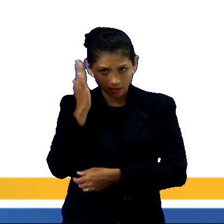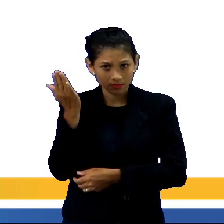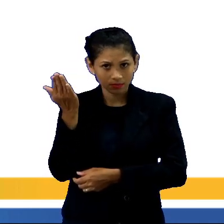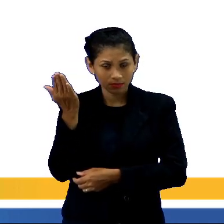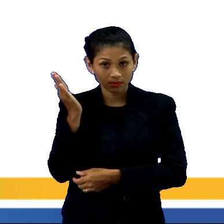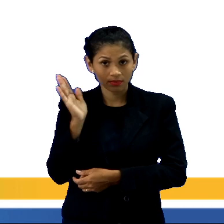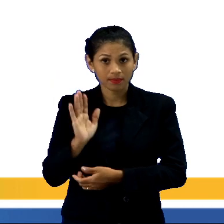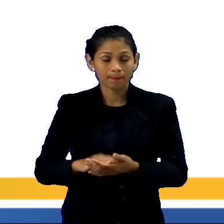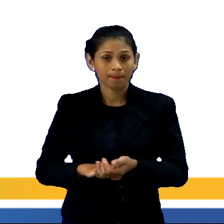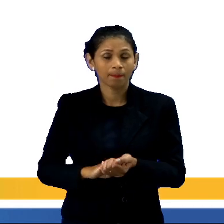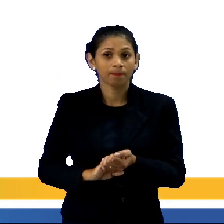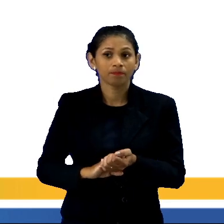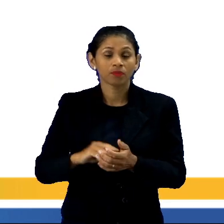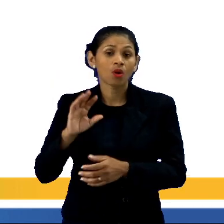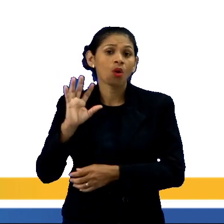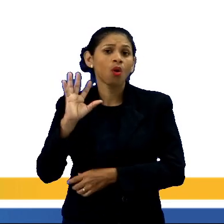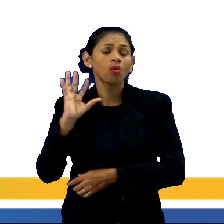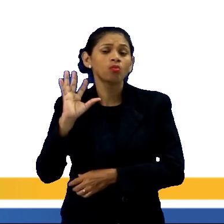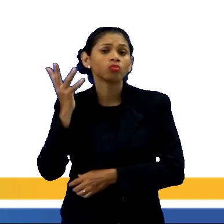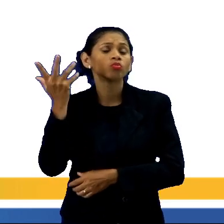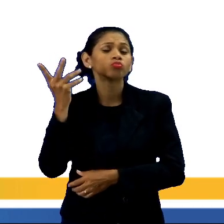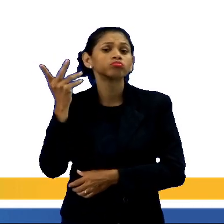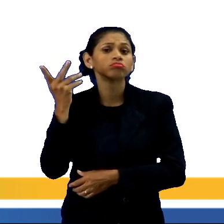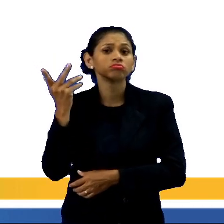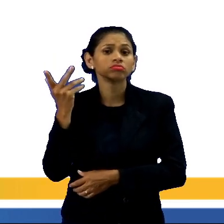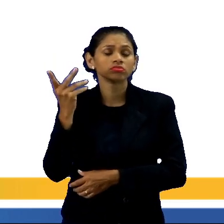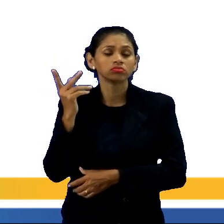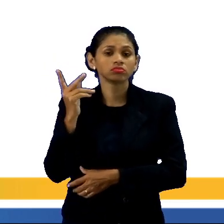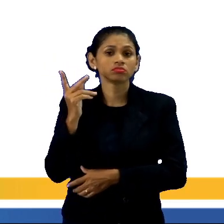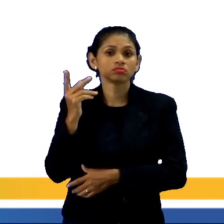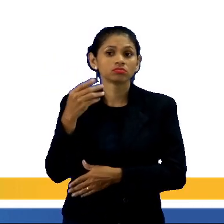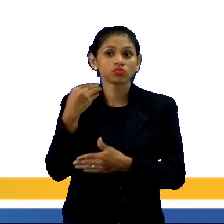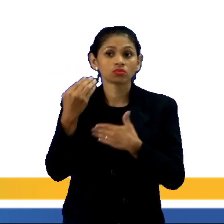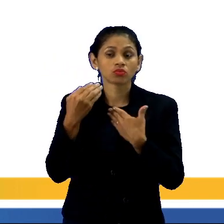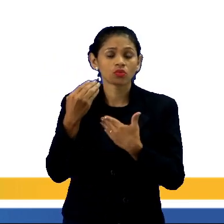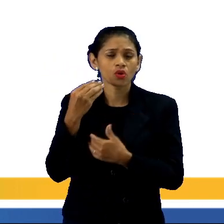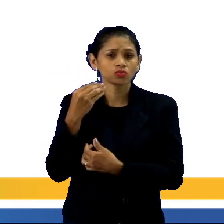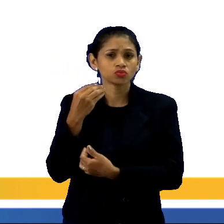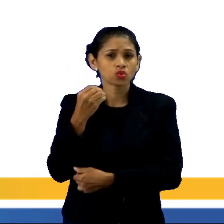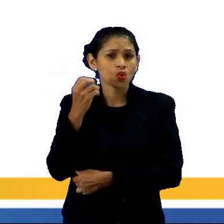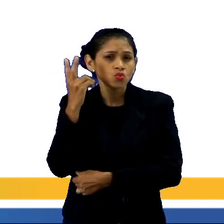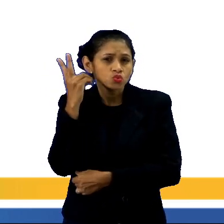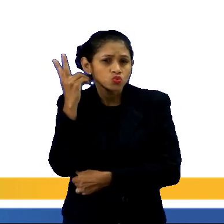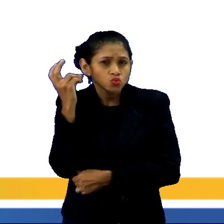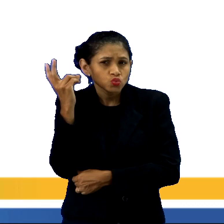seguinte: que fenômenos ocorrem quando o som atinge a orelha?